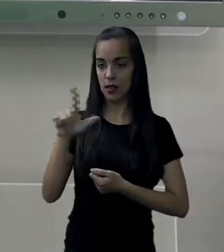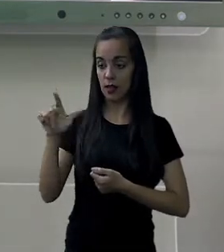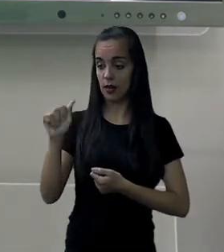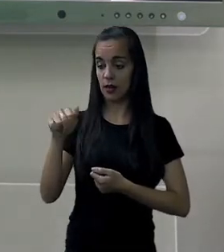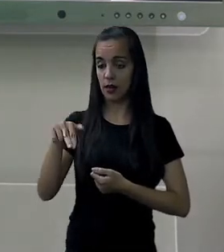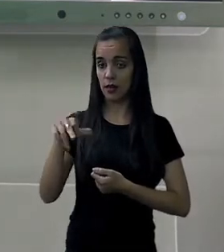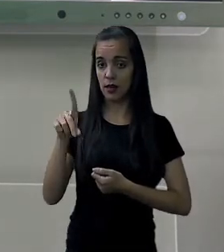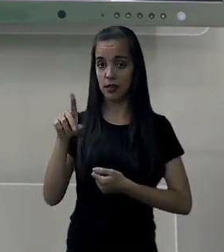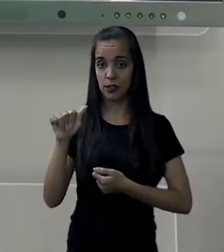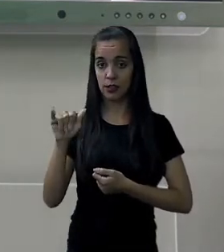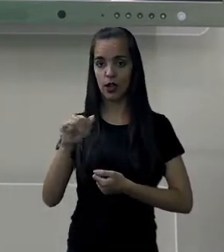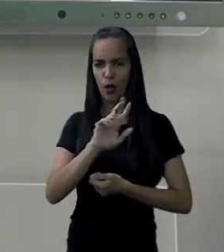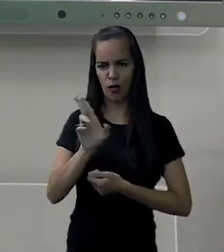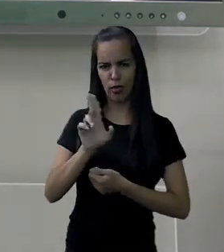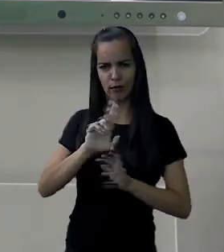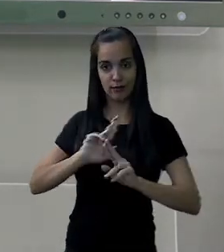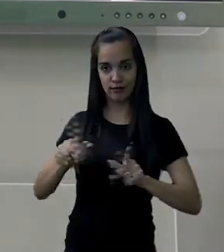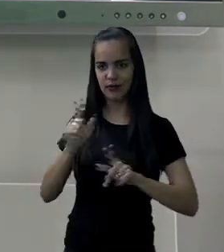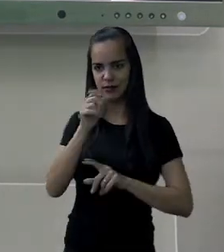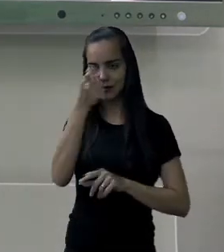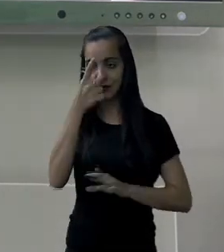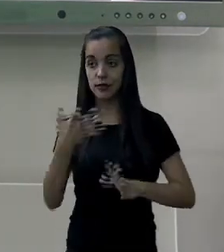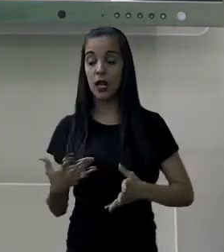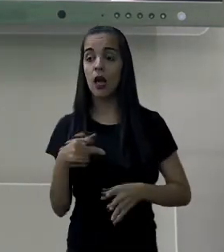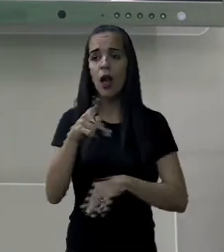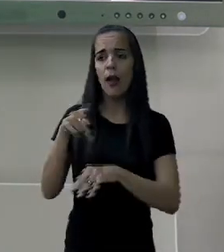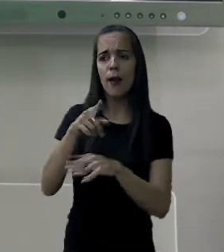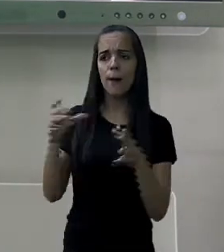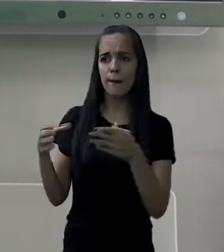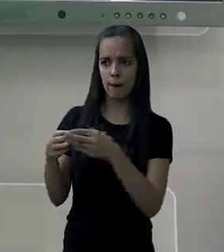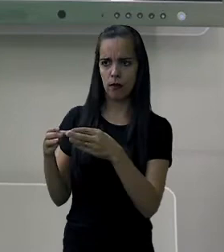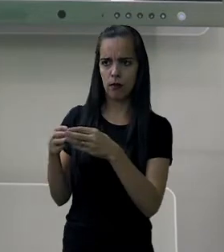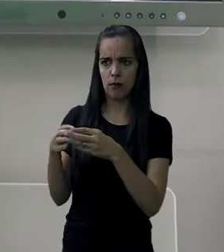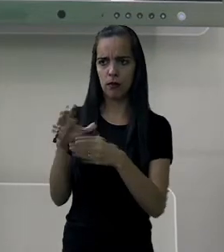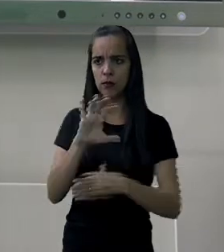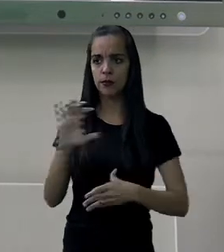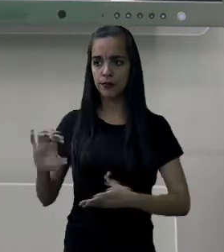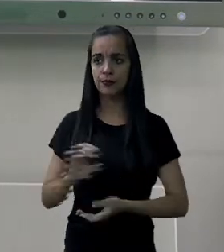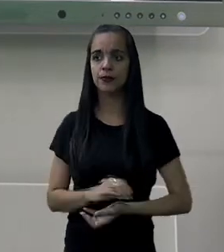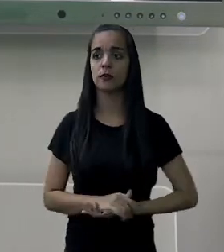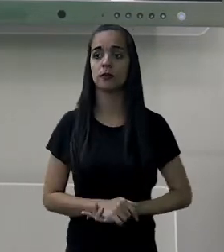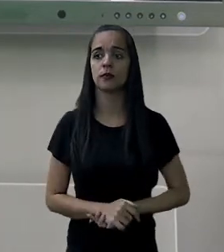de Nederland. Então, Bélgica,